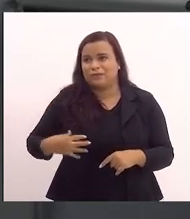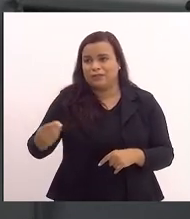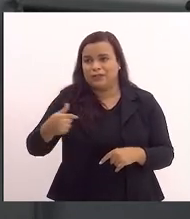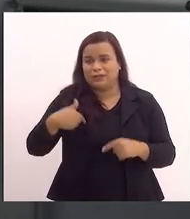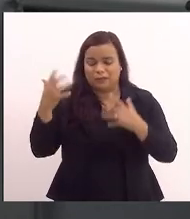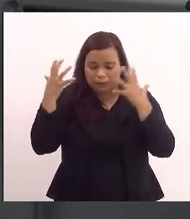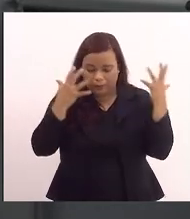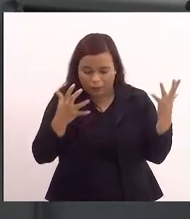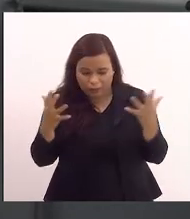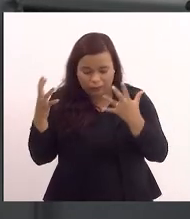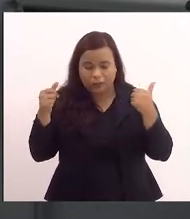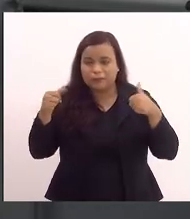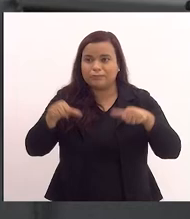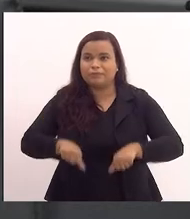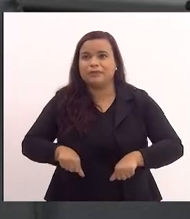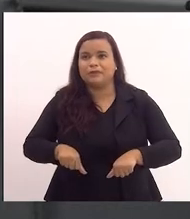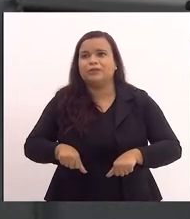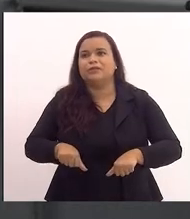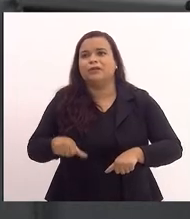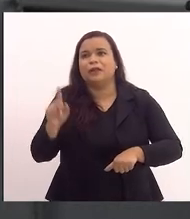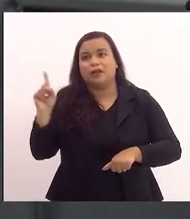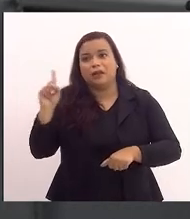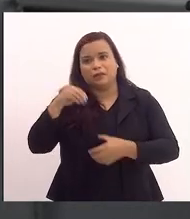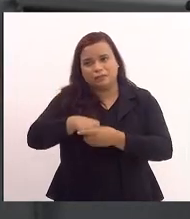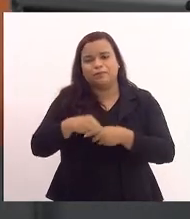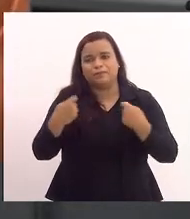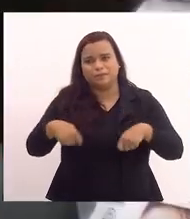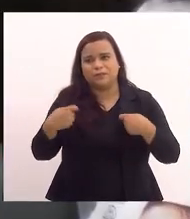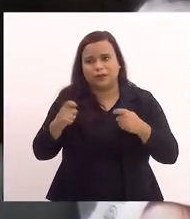psicologicamente e lá eu tinha que me manter forte.